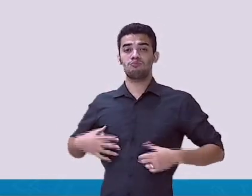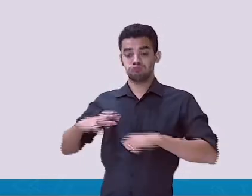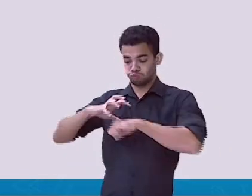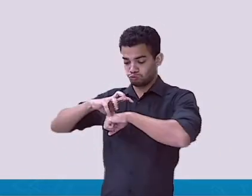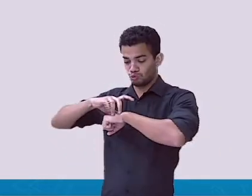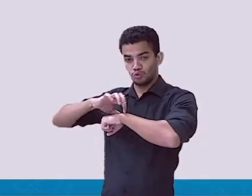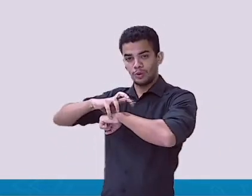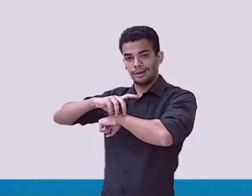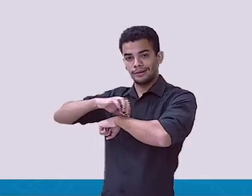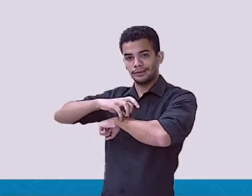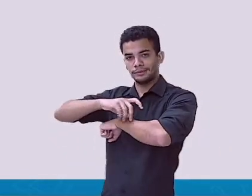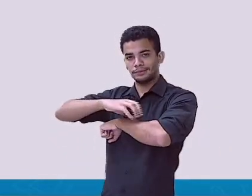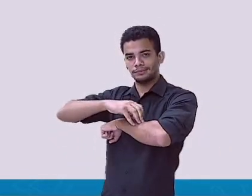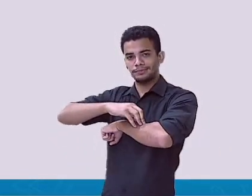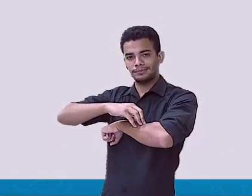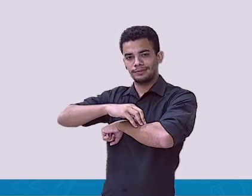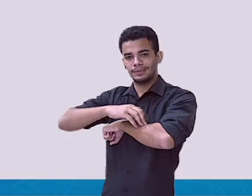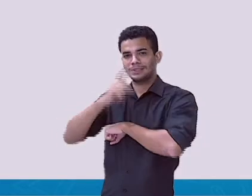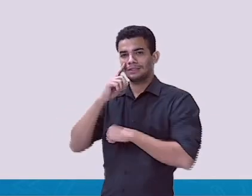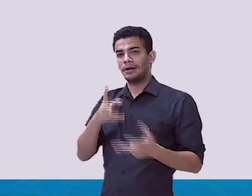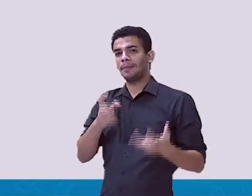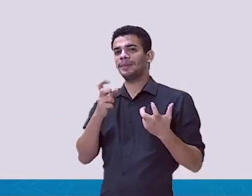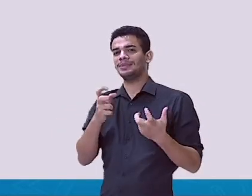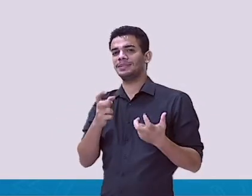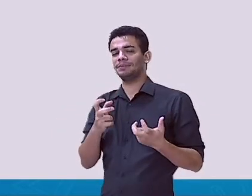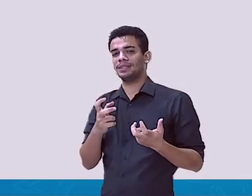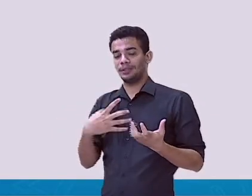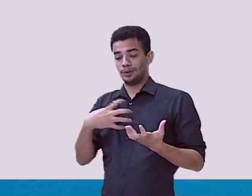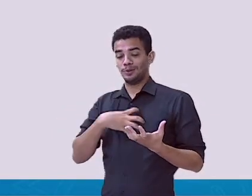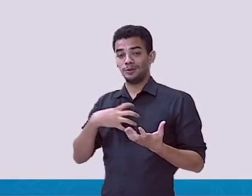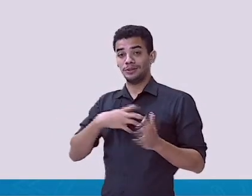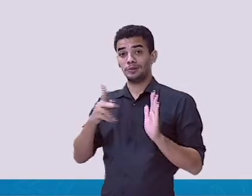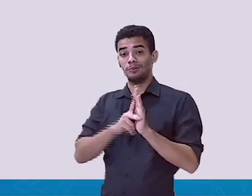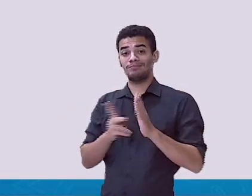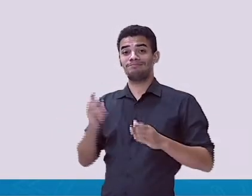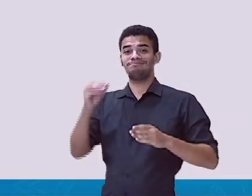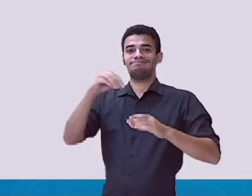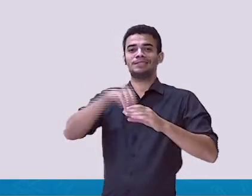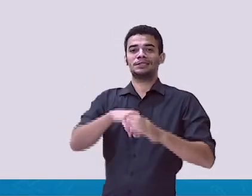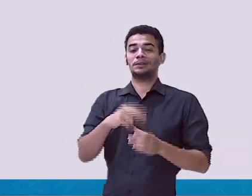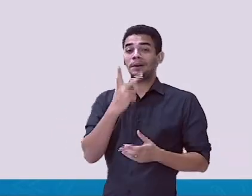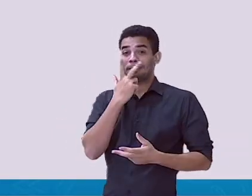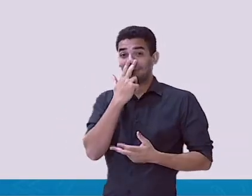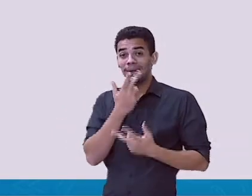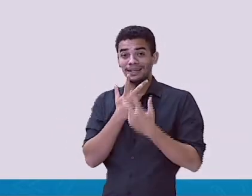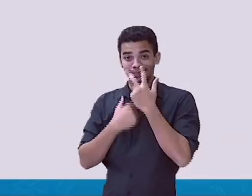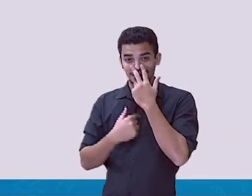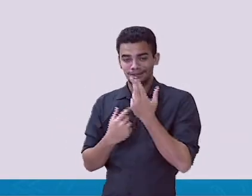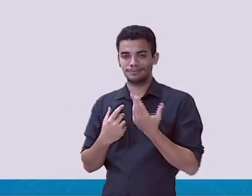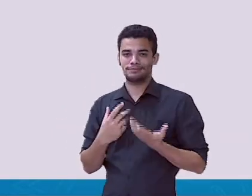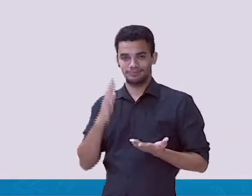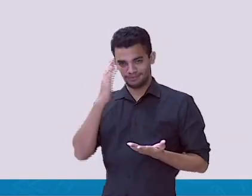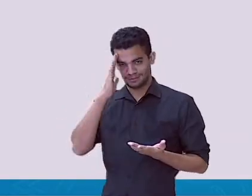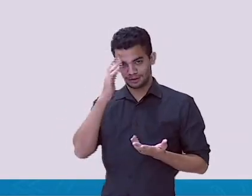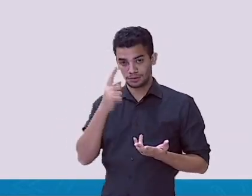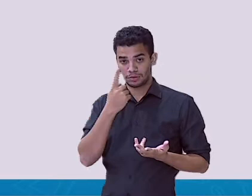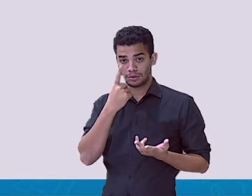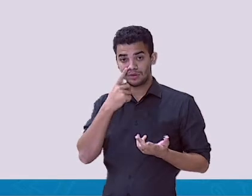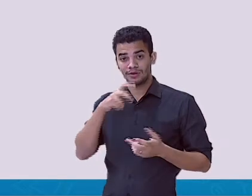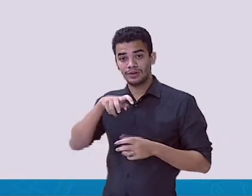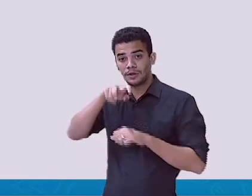muito parecida com a estrutura de um ácaro, de um carrapato. Então, nós vamos ter as quelíceras, né?